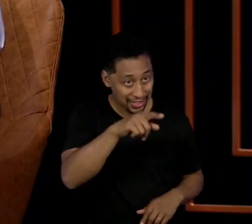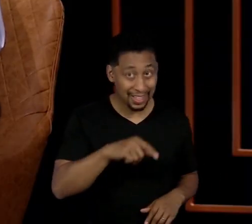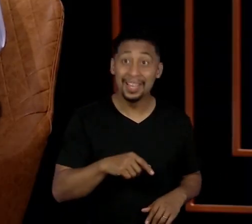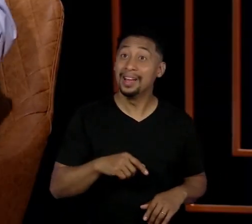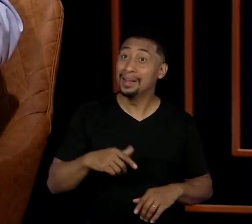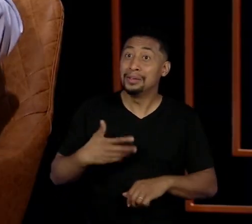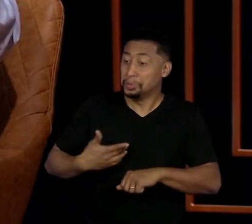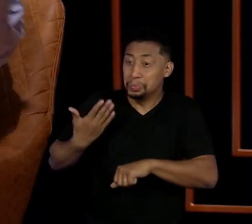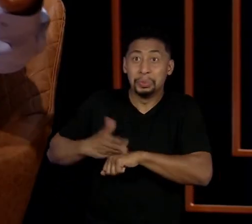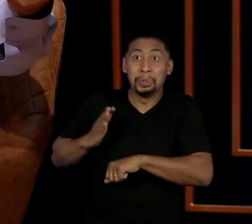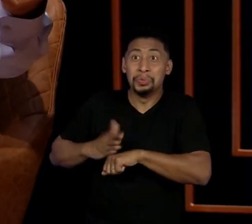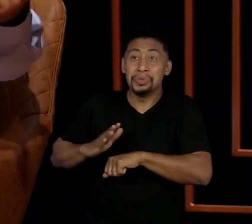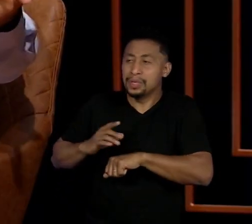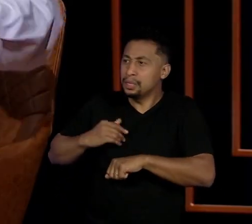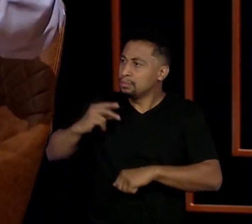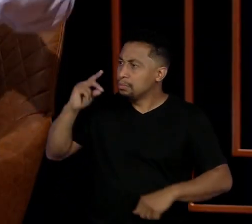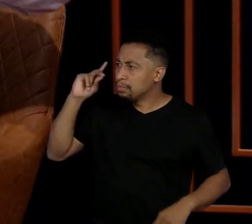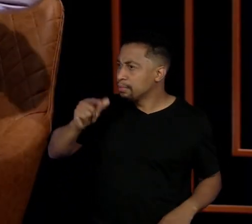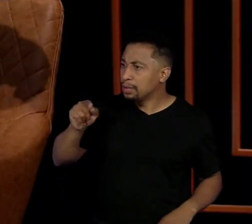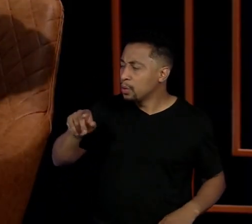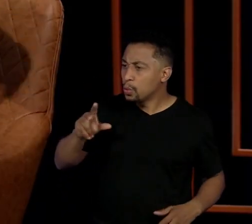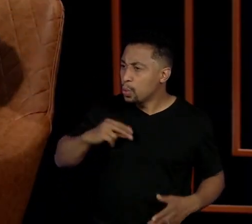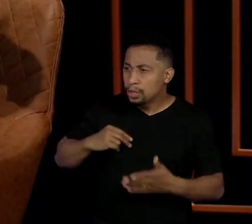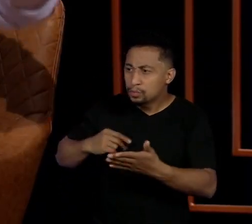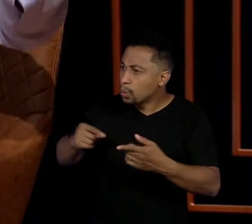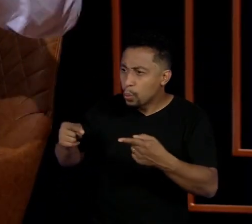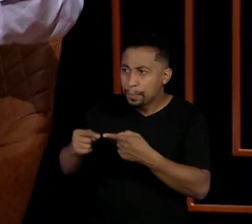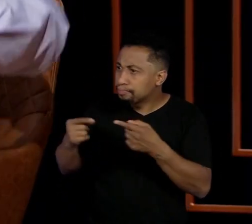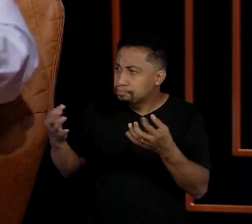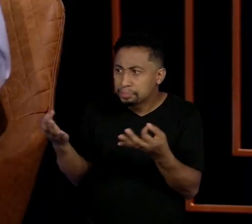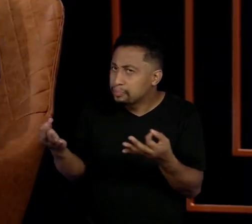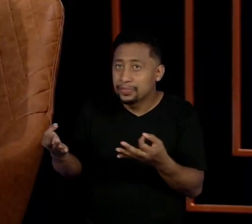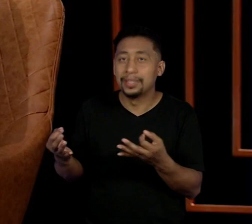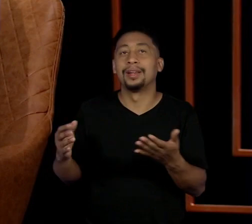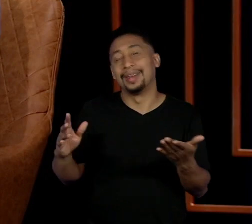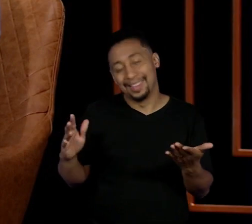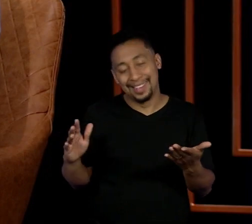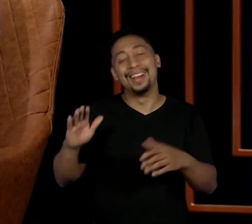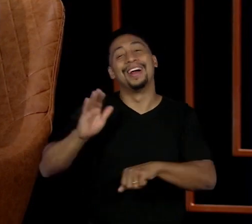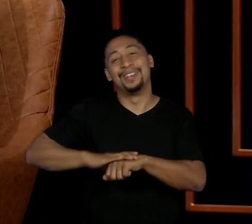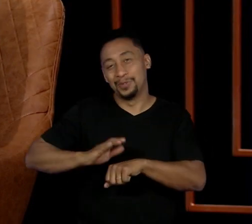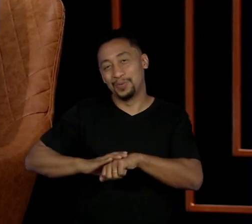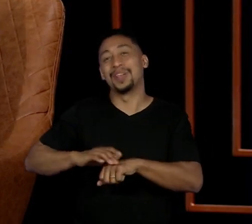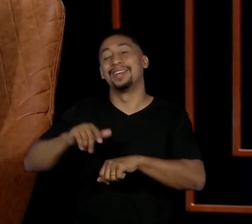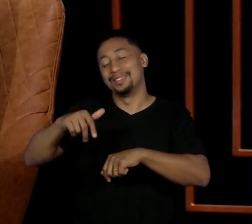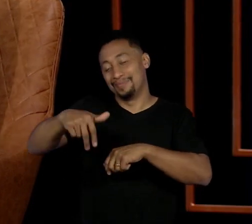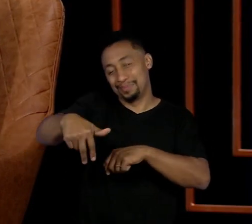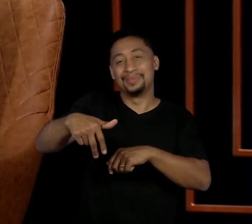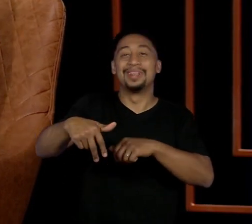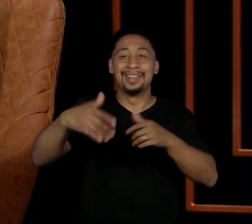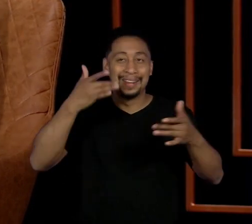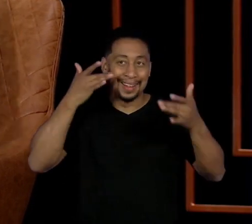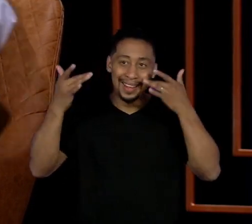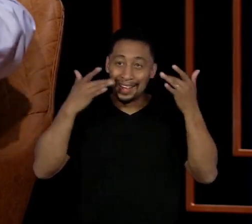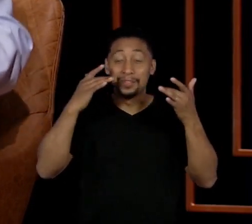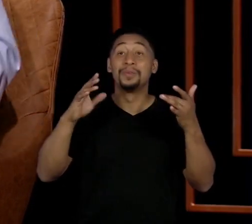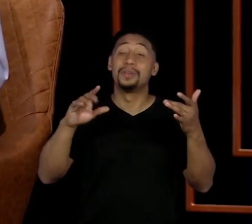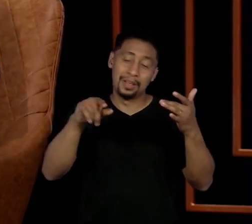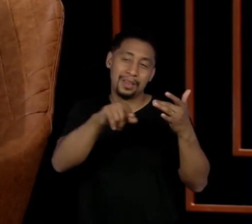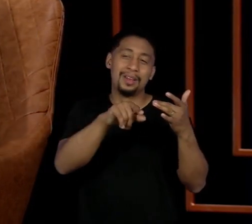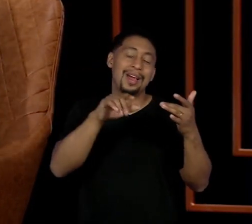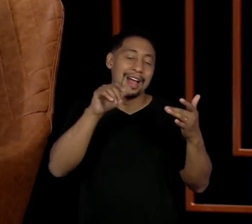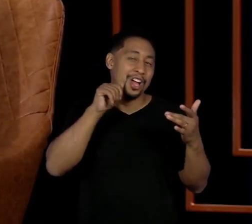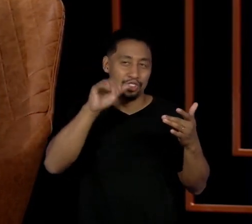ensaio. Aí ele falou, meu irmão, que maluquice, blá, blá, blá, blá. Aí aconteceu realmente toda essa história que a tia Lucinha contou. Os dois foram fundamentais